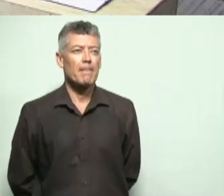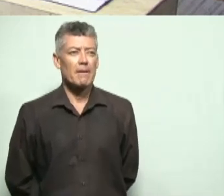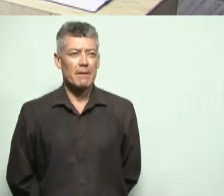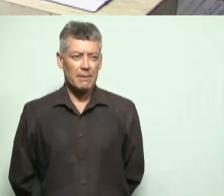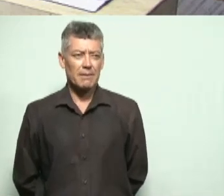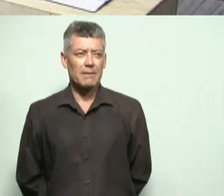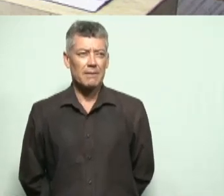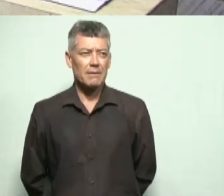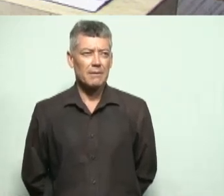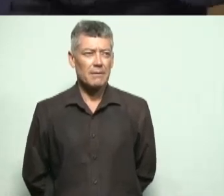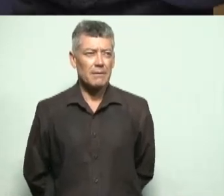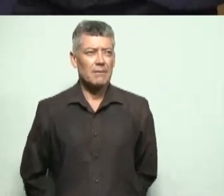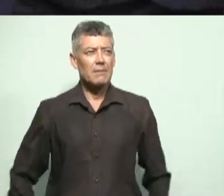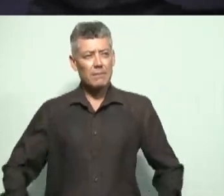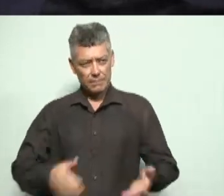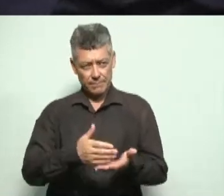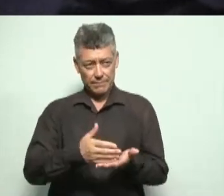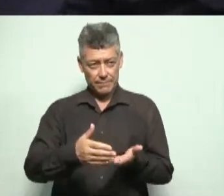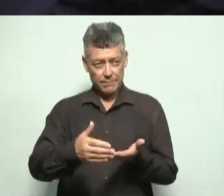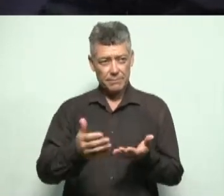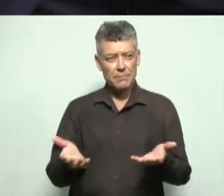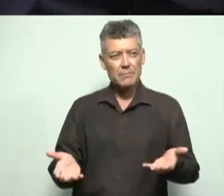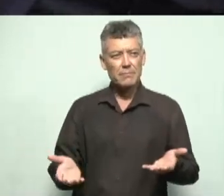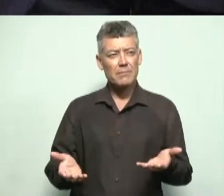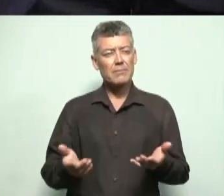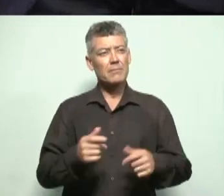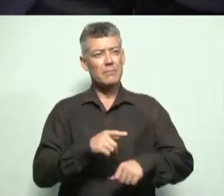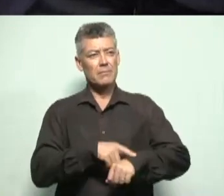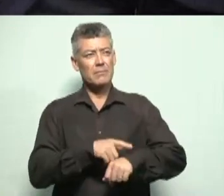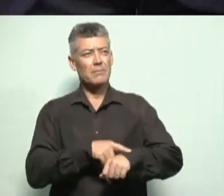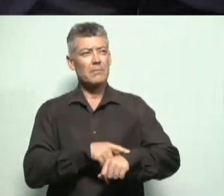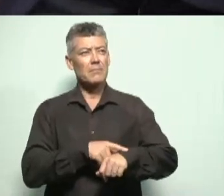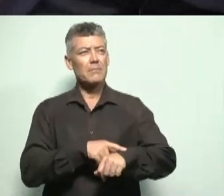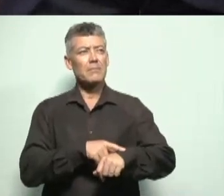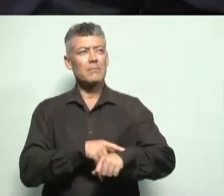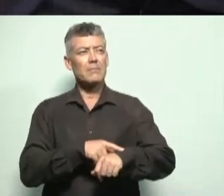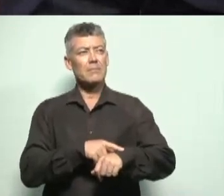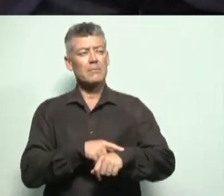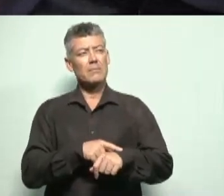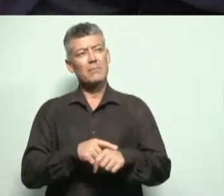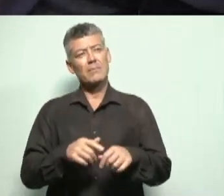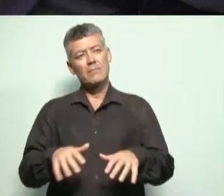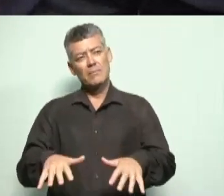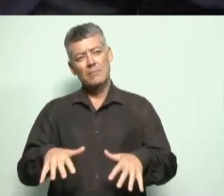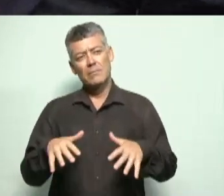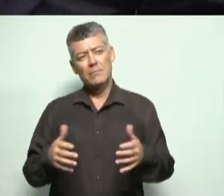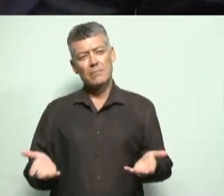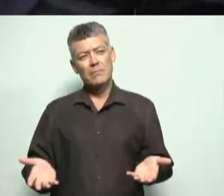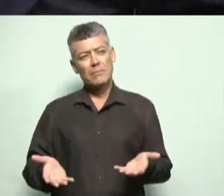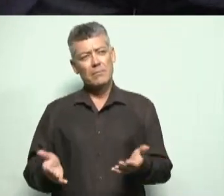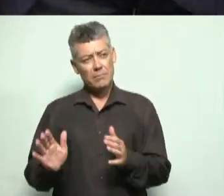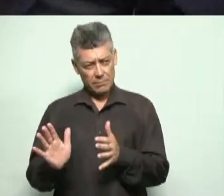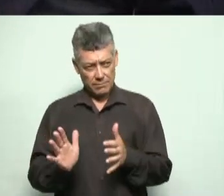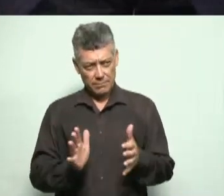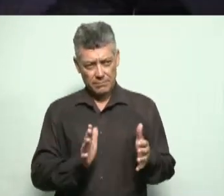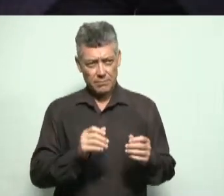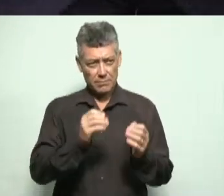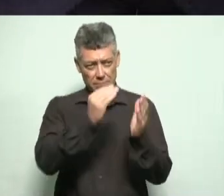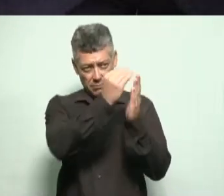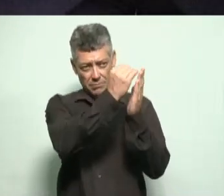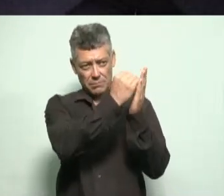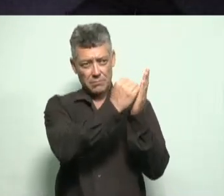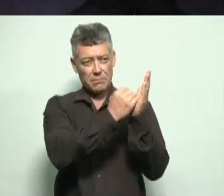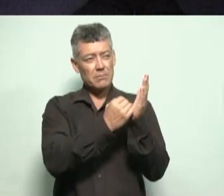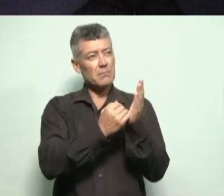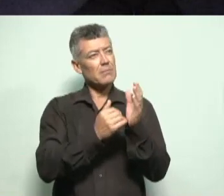Em ato contínuo, eu solicito, inclusive, ao presidente dessa casa, à mesa diretora, que veja a possibilidade que, durante essa semana, na programação da TV